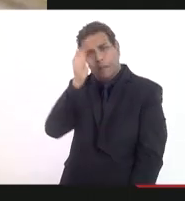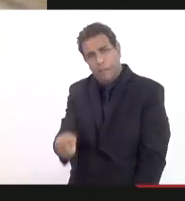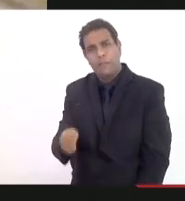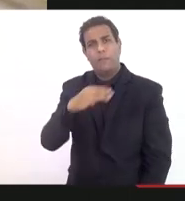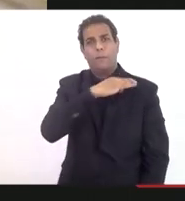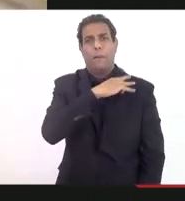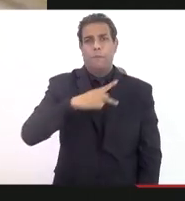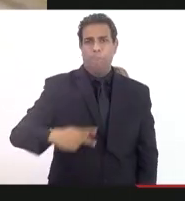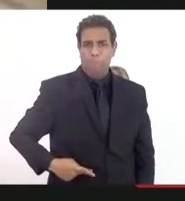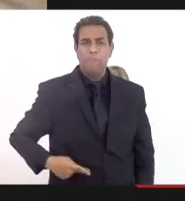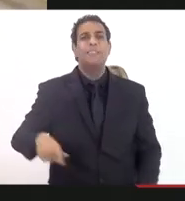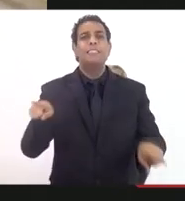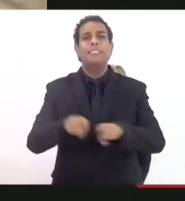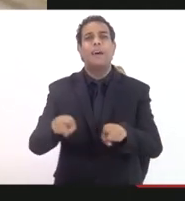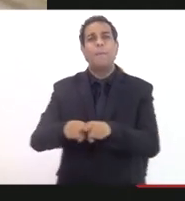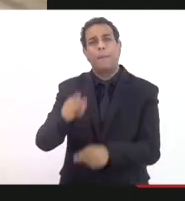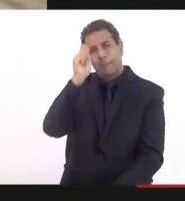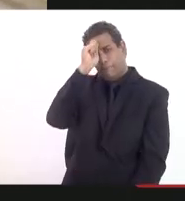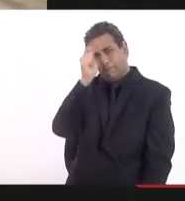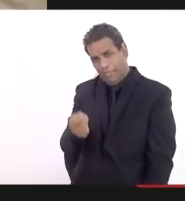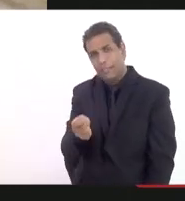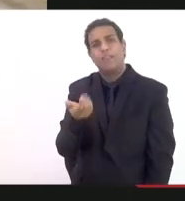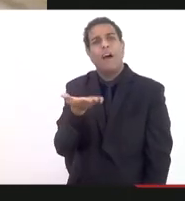a representante da OAB, doutora Nadine,